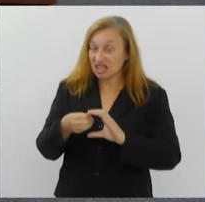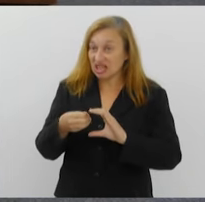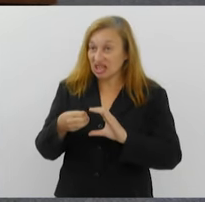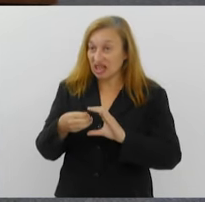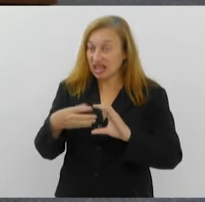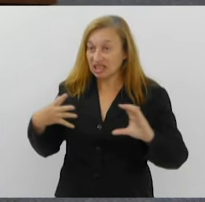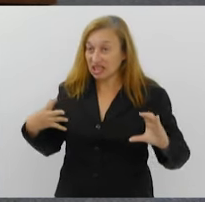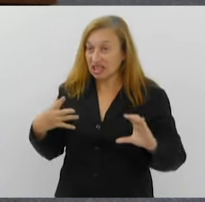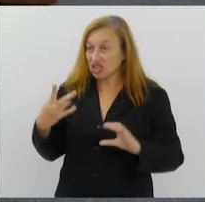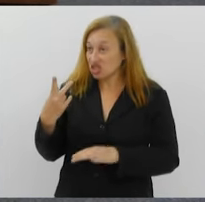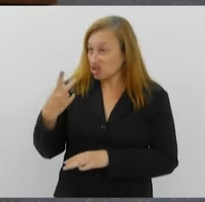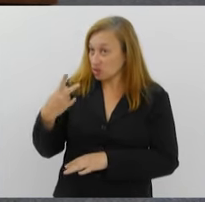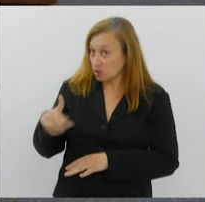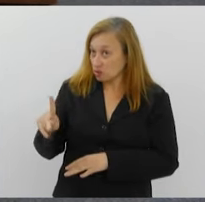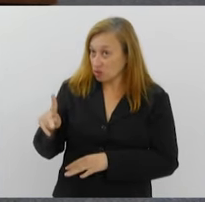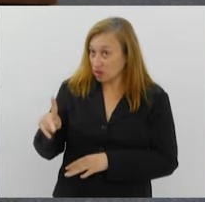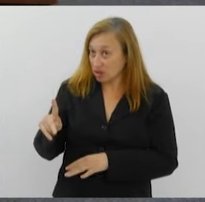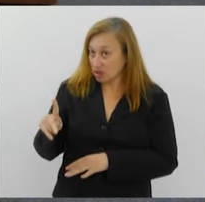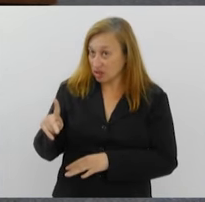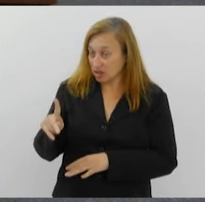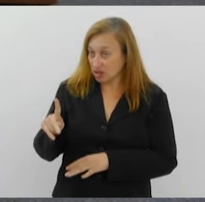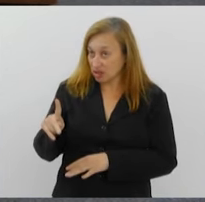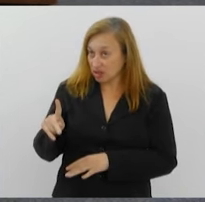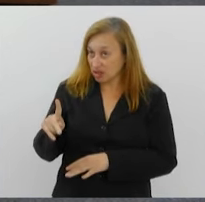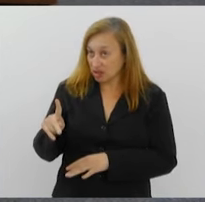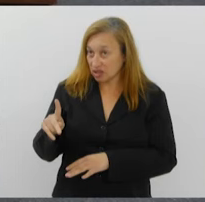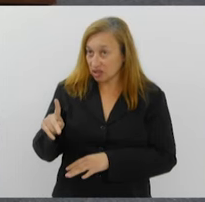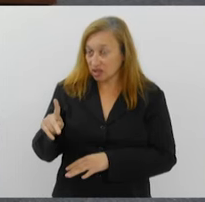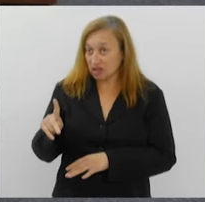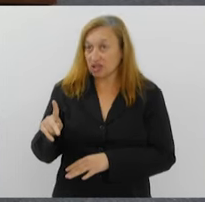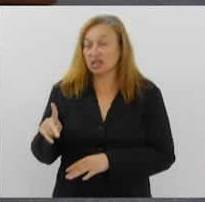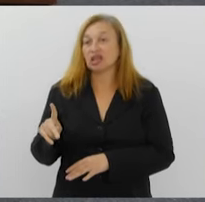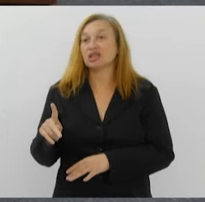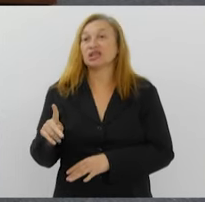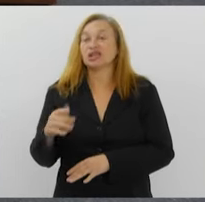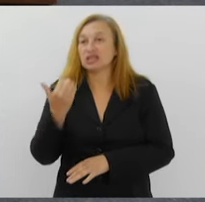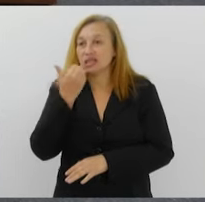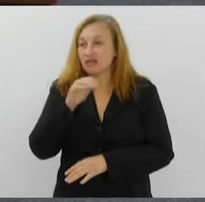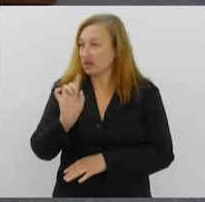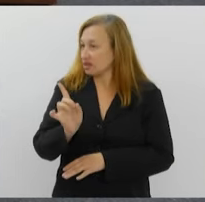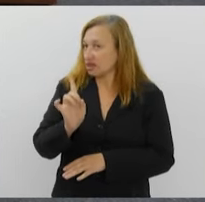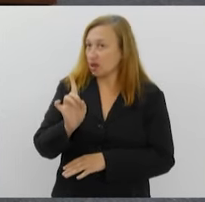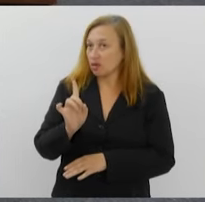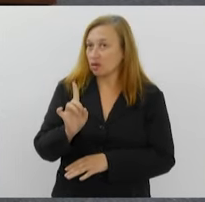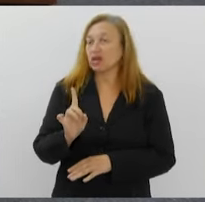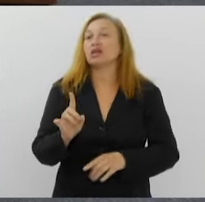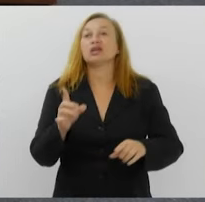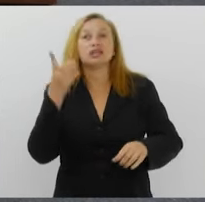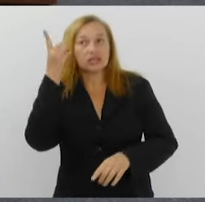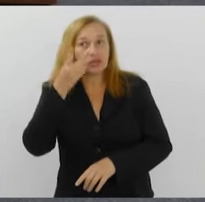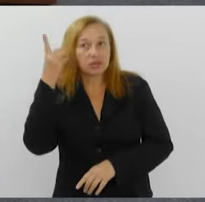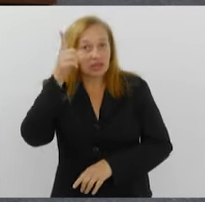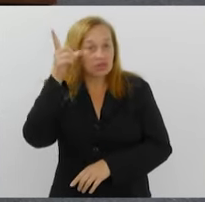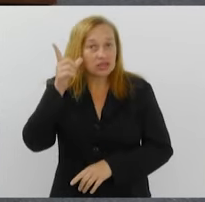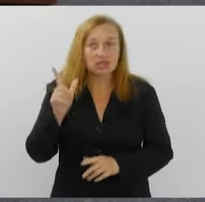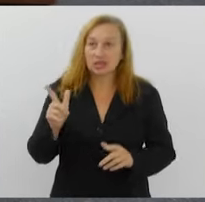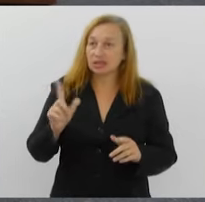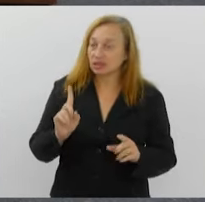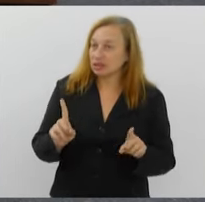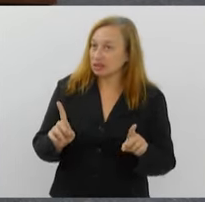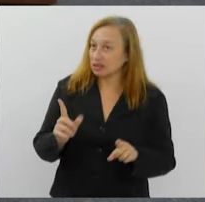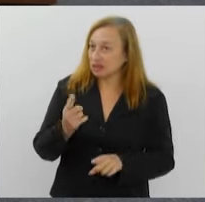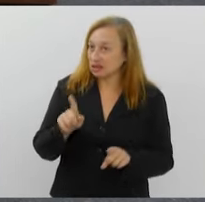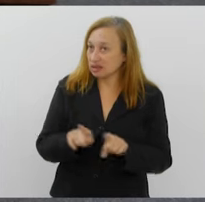embora esteja no mesmo partido, muito menos ao deputado Caiado, que também não atua dessa forma, muito menos à deputada Lucinha. Me refiro